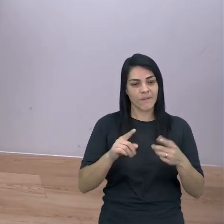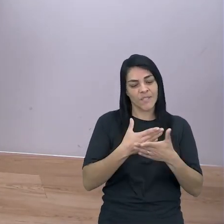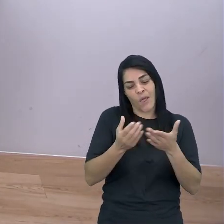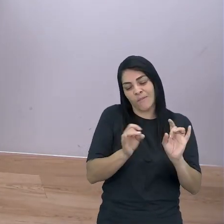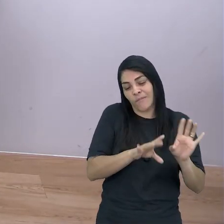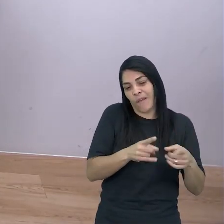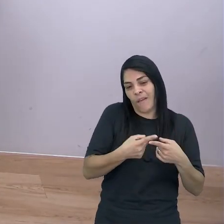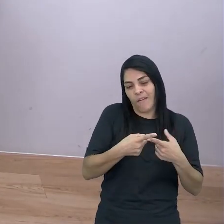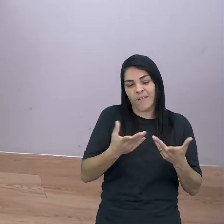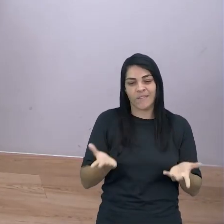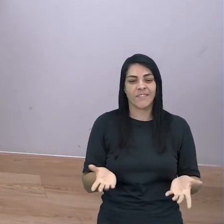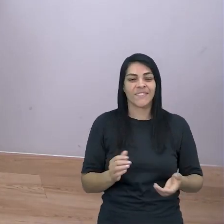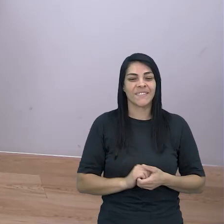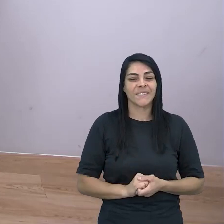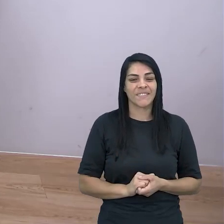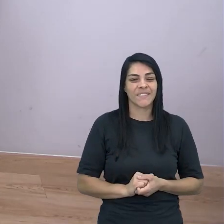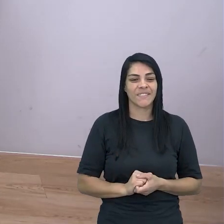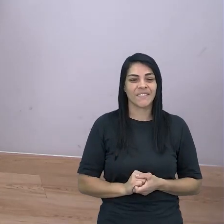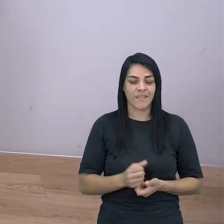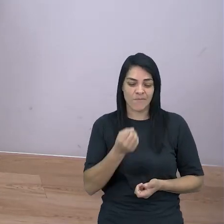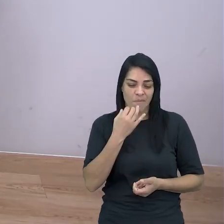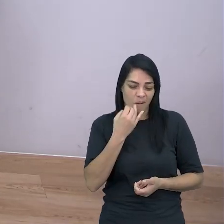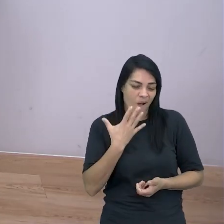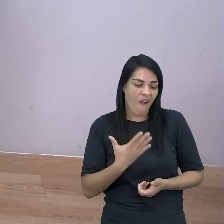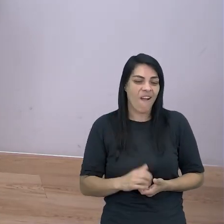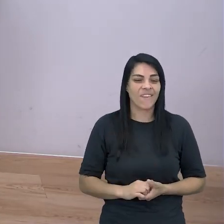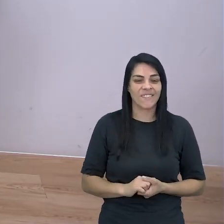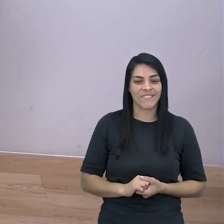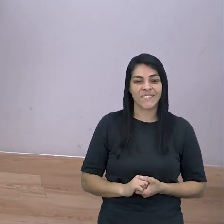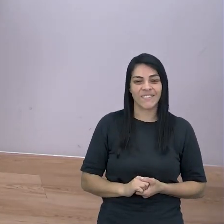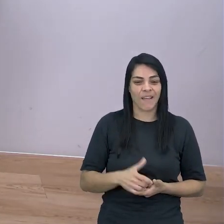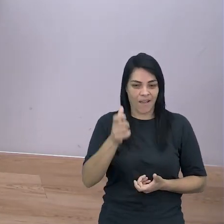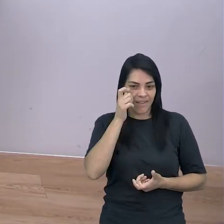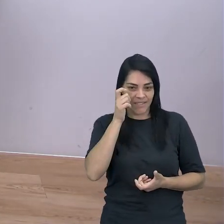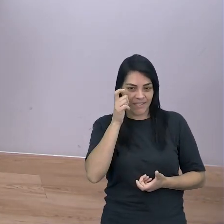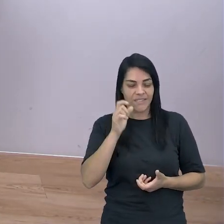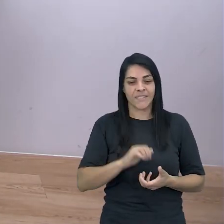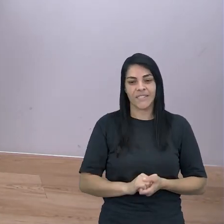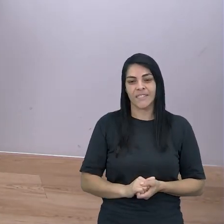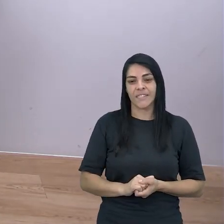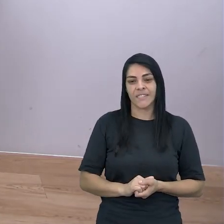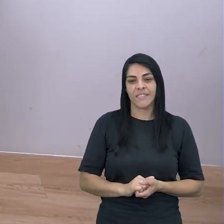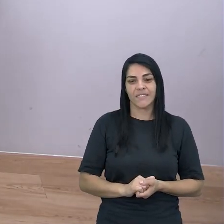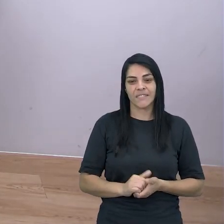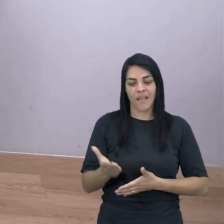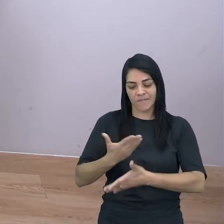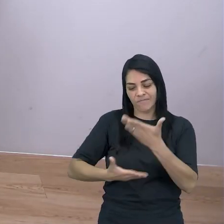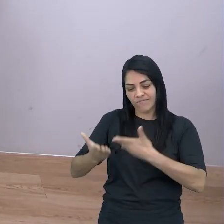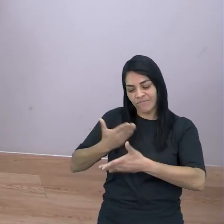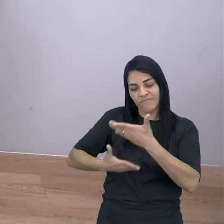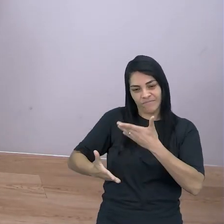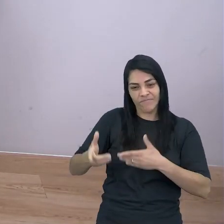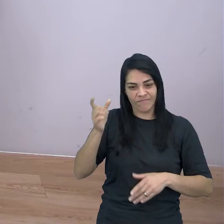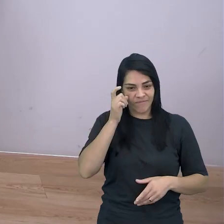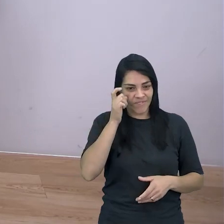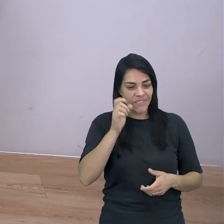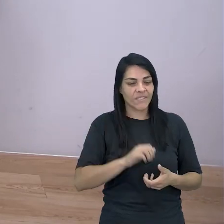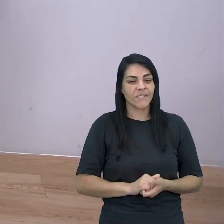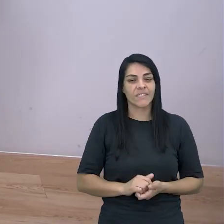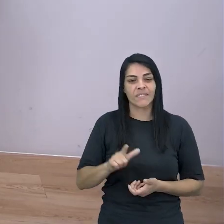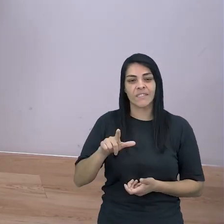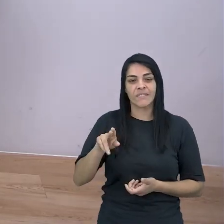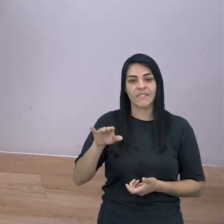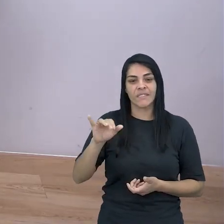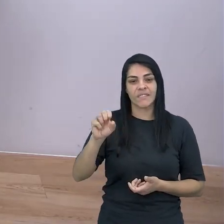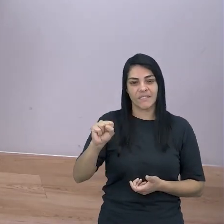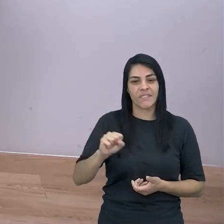né? Porque é legal tudo bem. isso. Claro, é. É bom. É bem interessante mesmo essa Olha lá, fico interação. Né? pipocando. Luiz Ah lá. Fernanda, já achamos